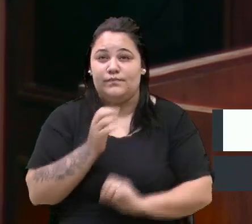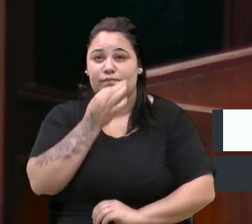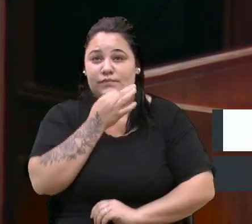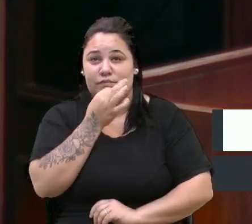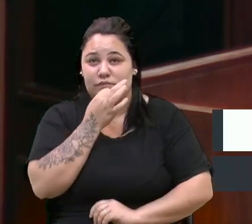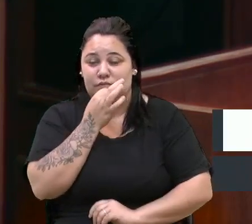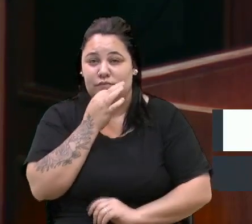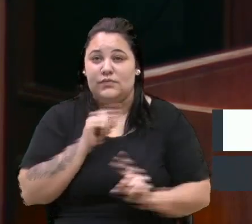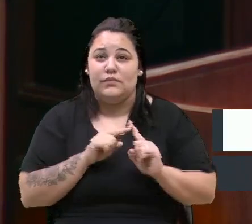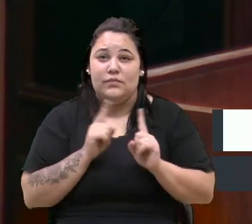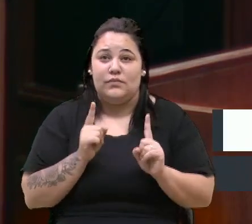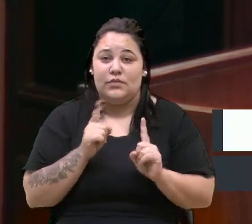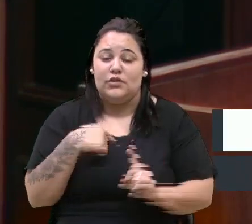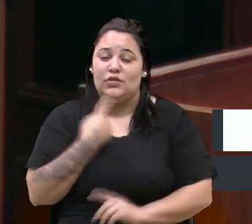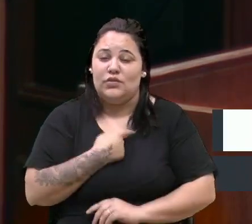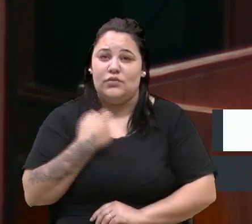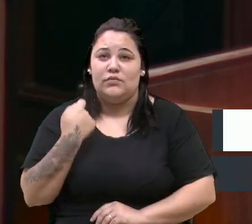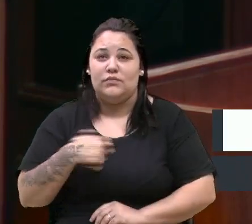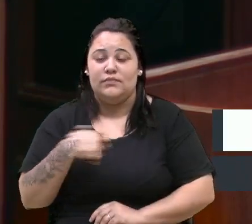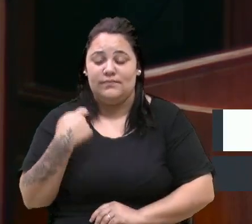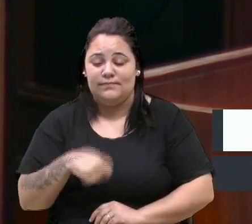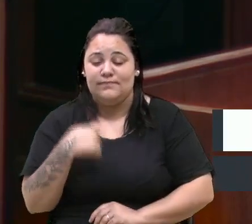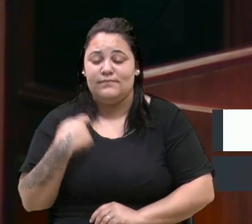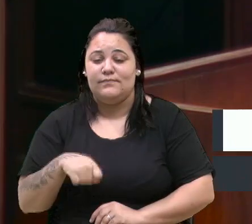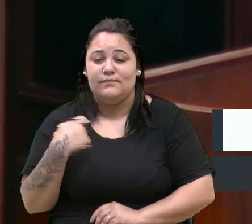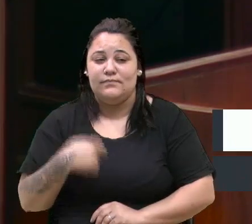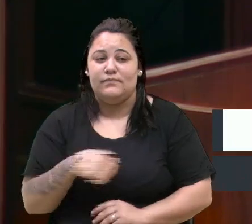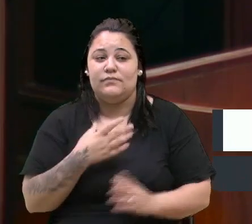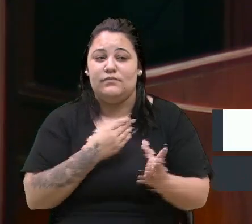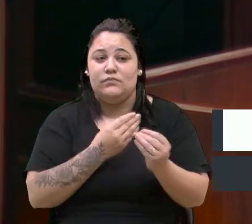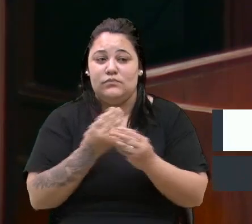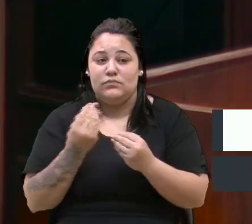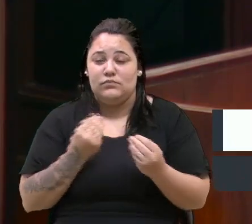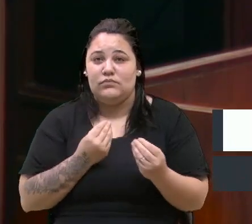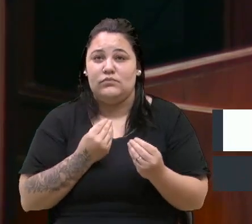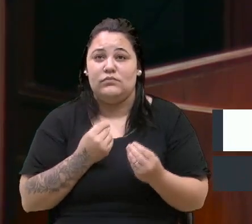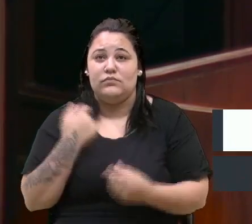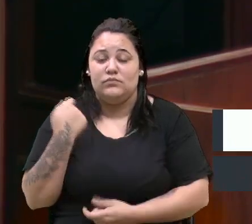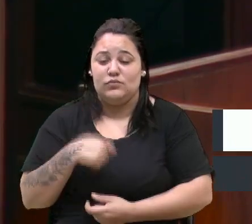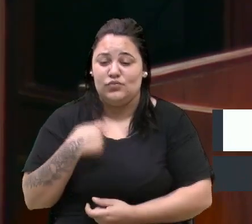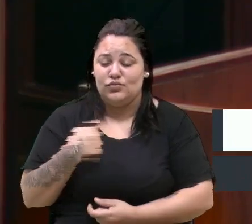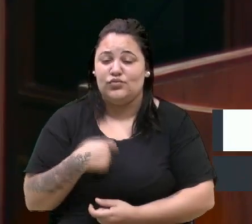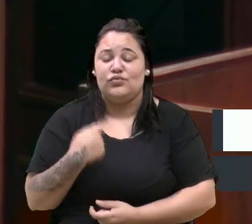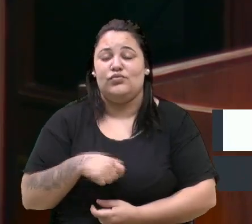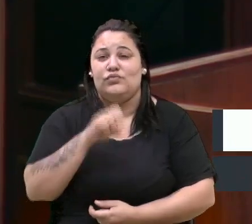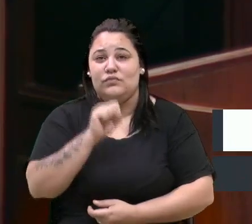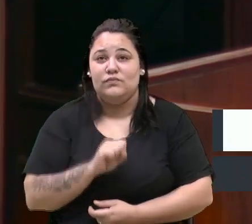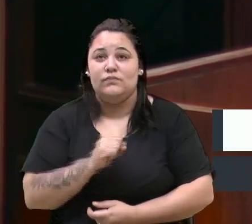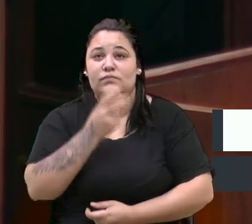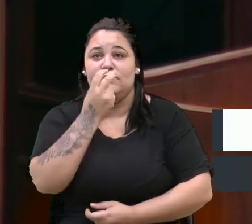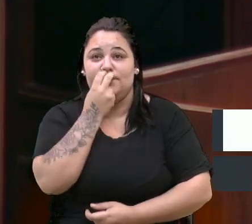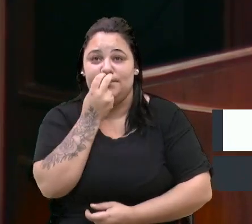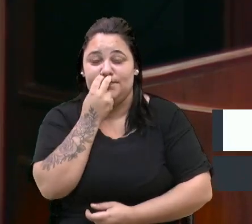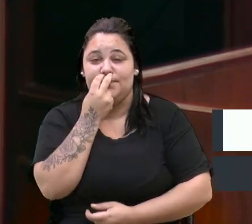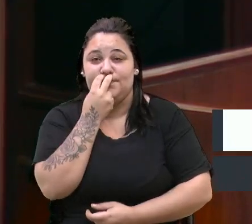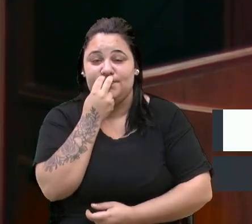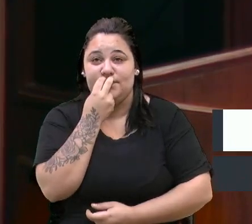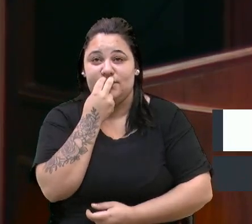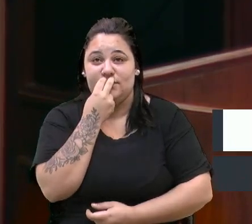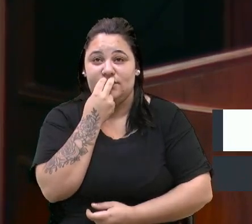mas precisamos, pessoal, precisamos demais que a Sulgás venha retirar